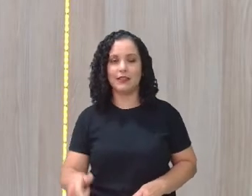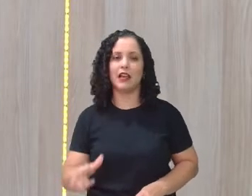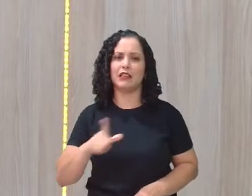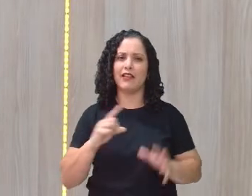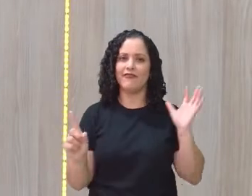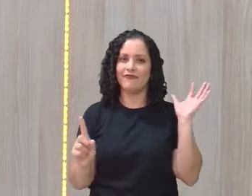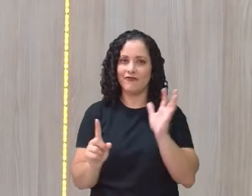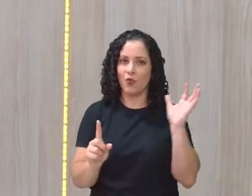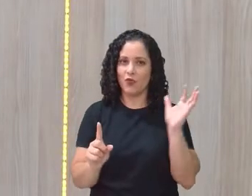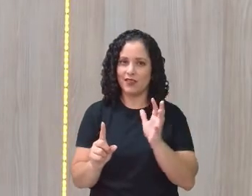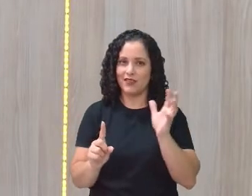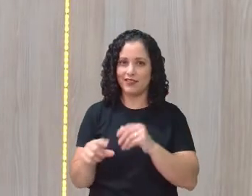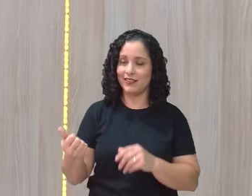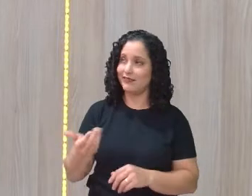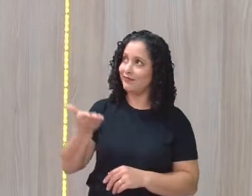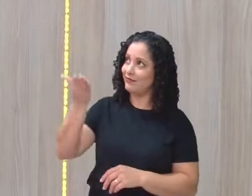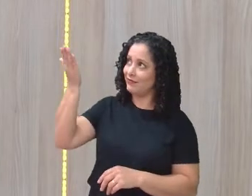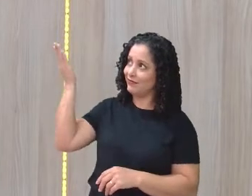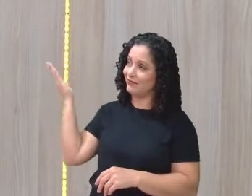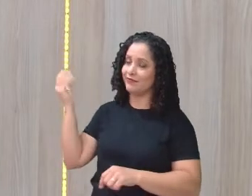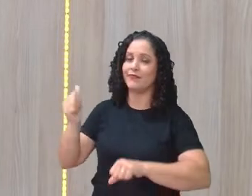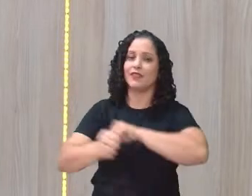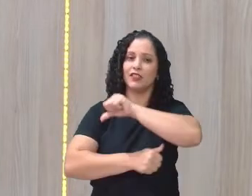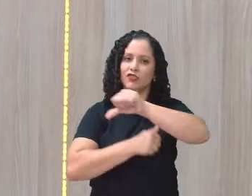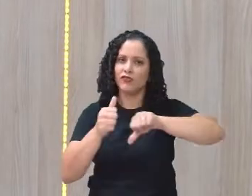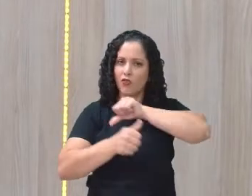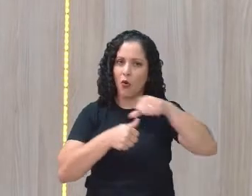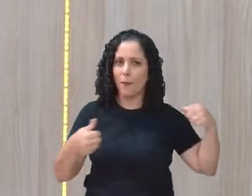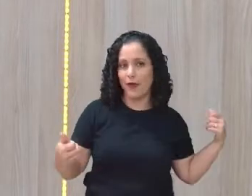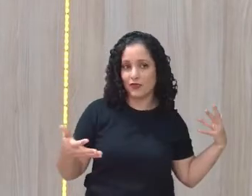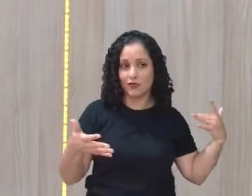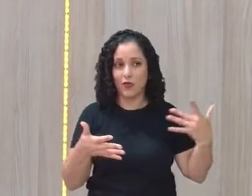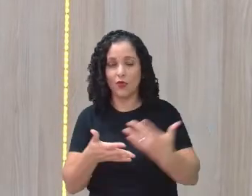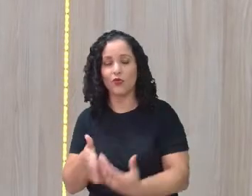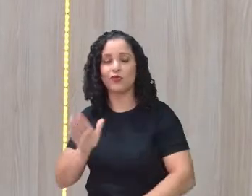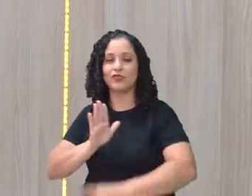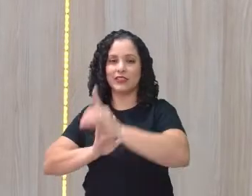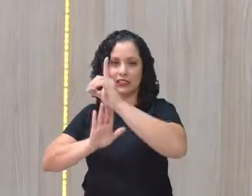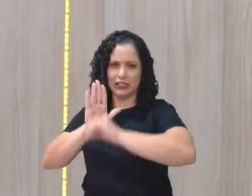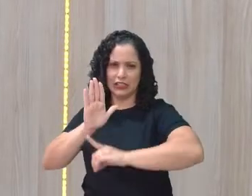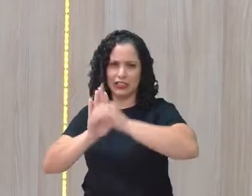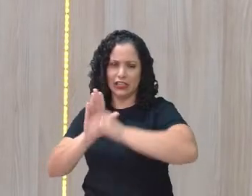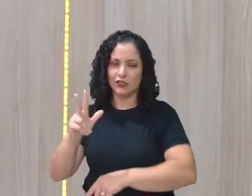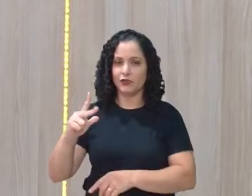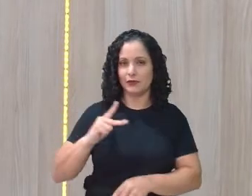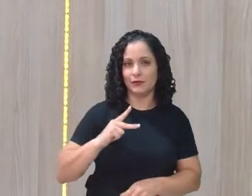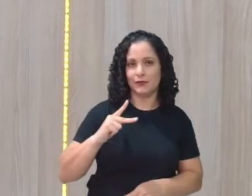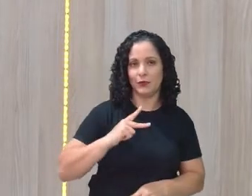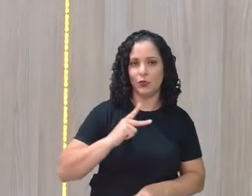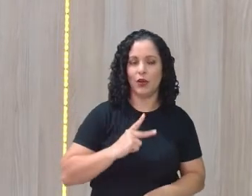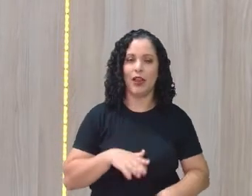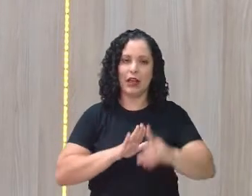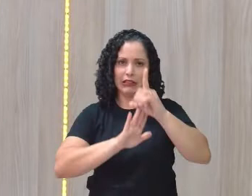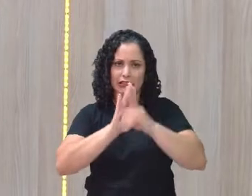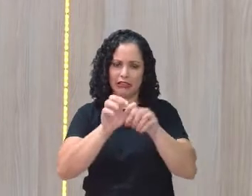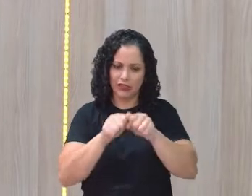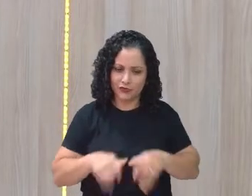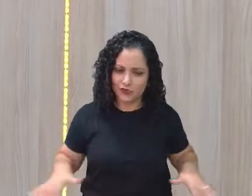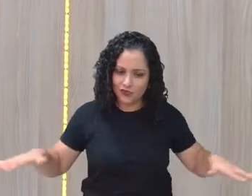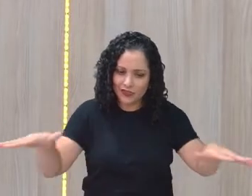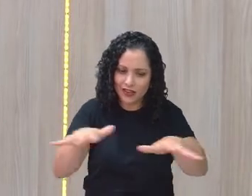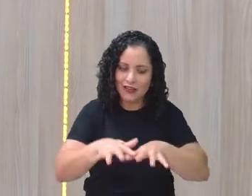né, dessas transformações, quando a gente fala dos direitos individuais, direitos civis,